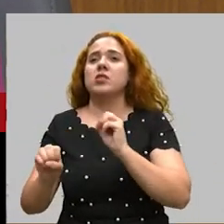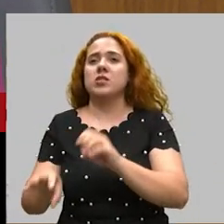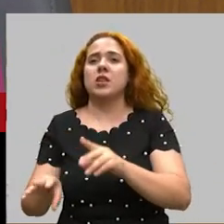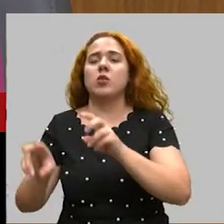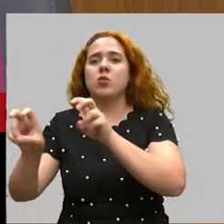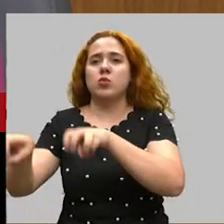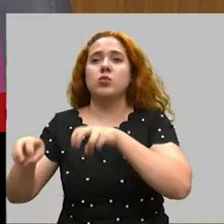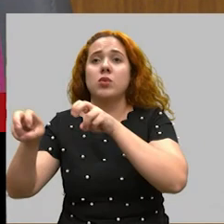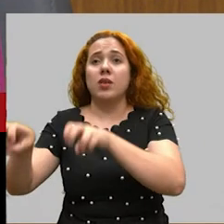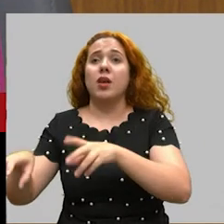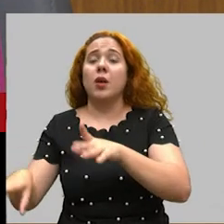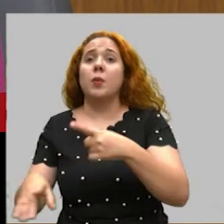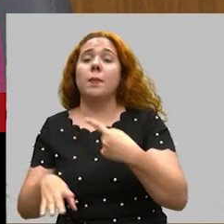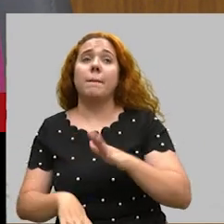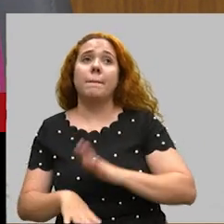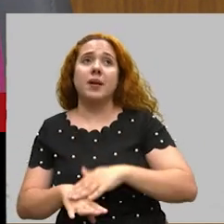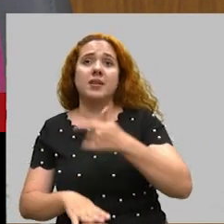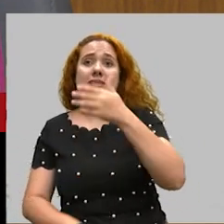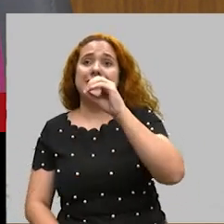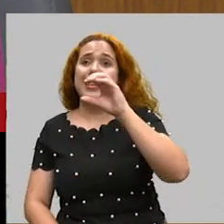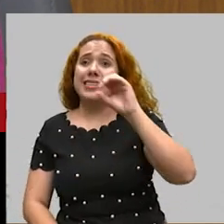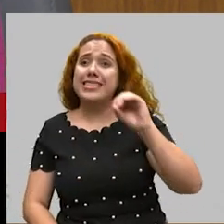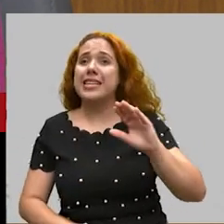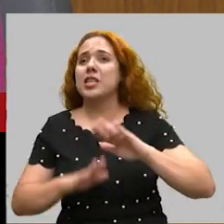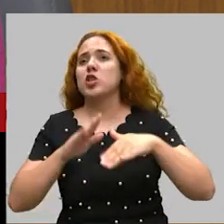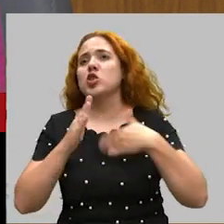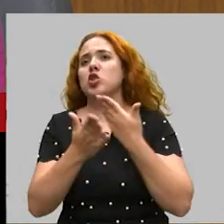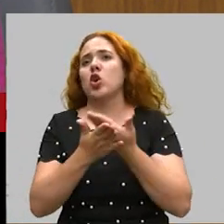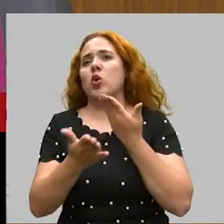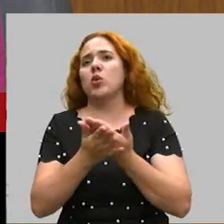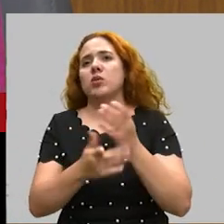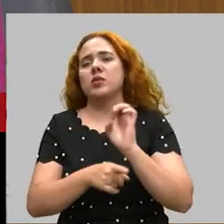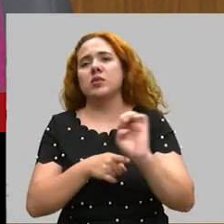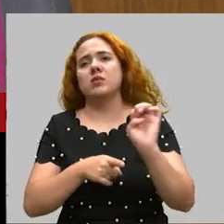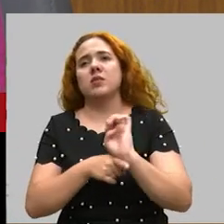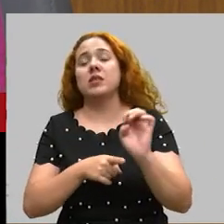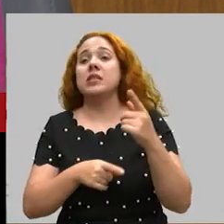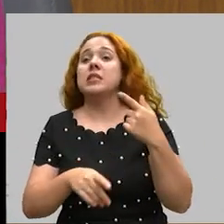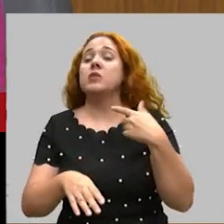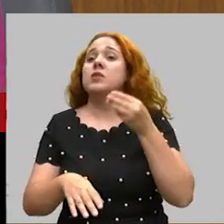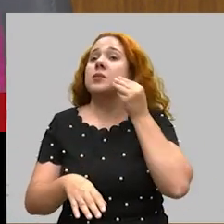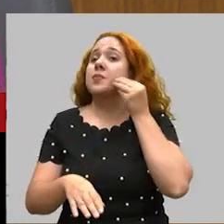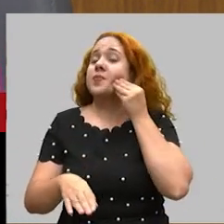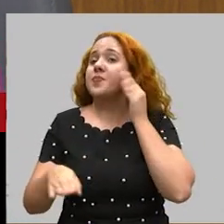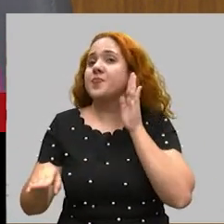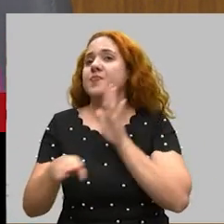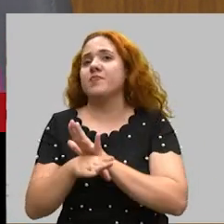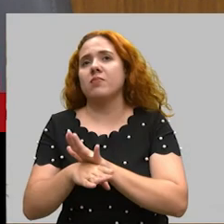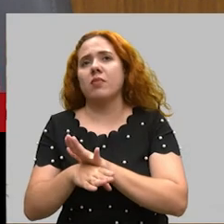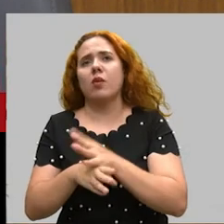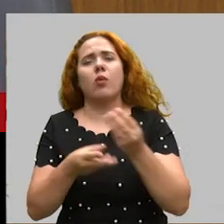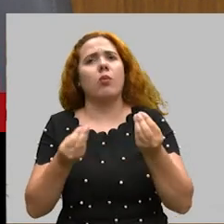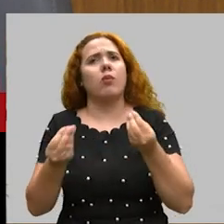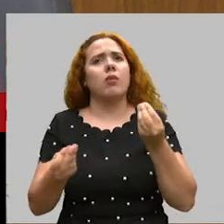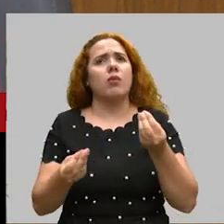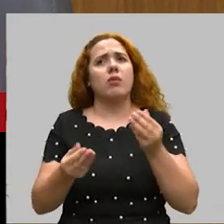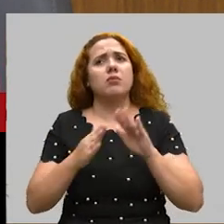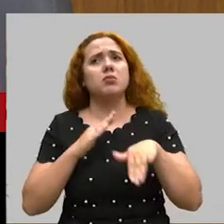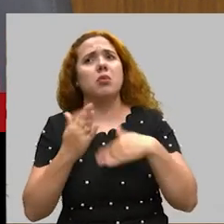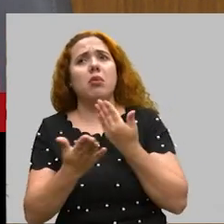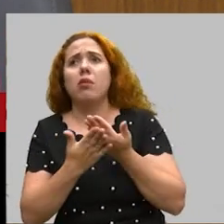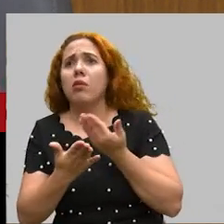escolas do estado estão adotando a educação do campo e ficou assim muita dúvida Como assim Onde estão essas